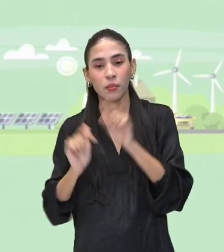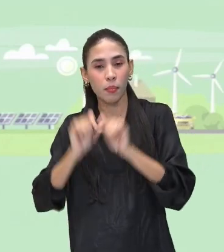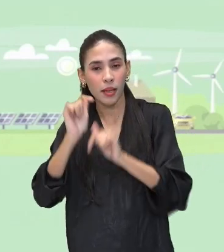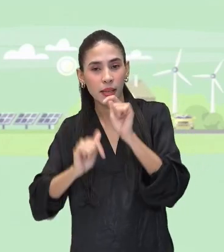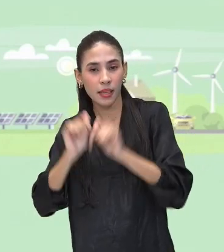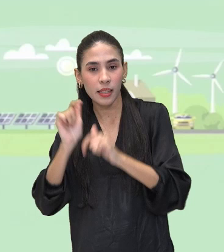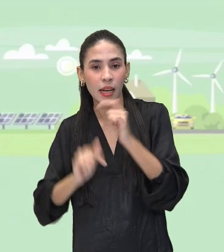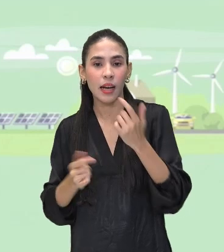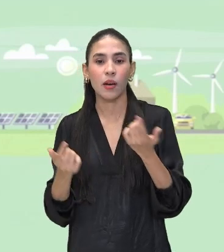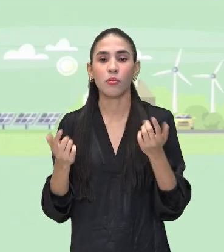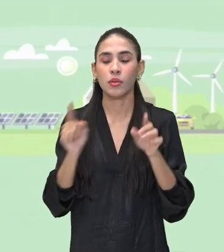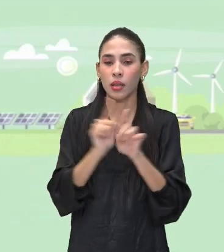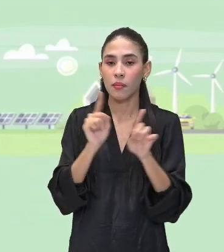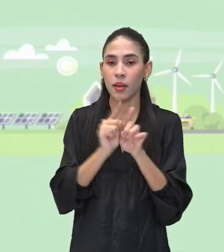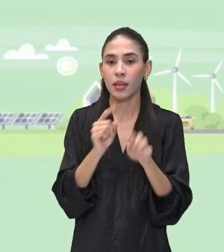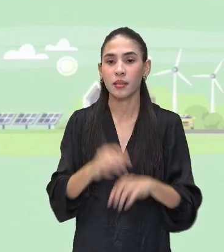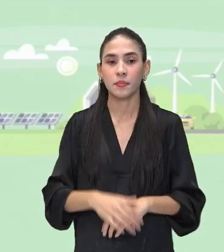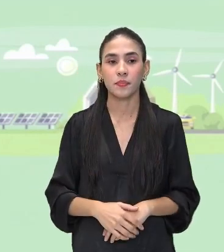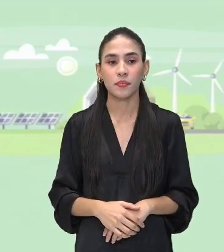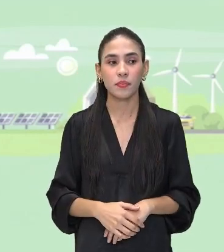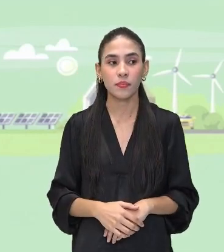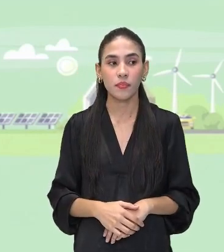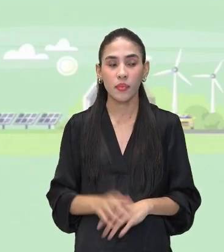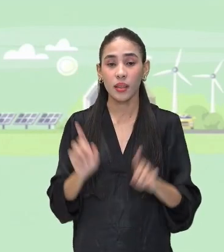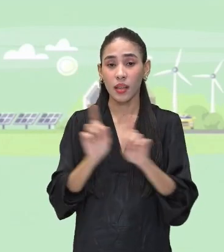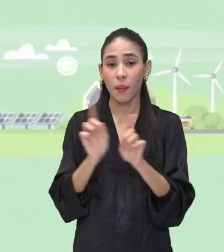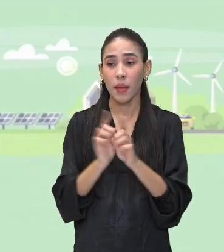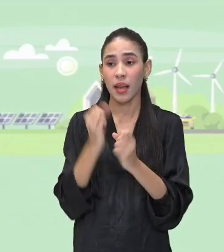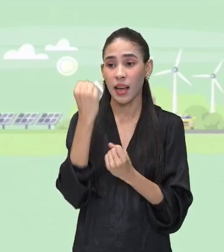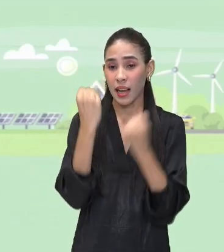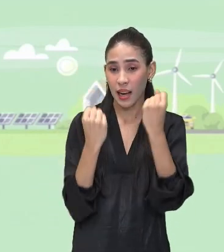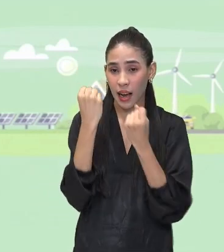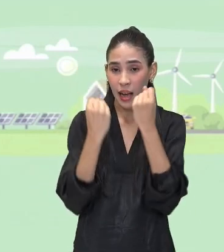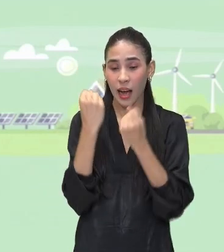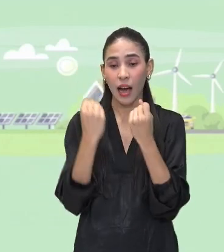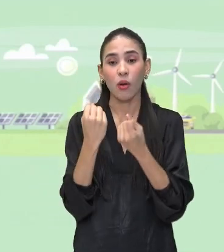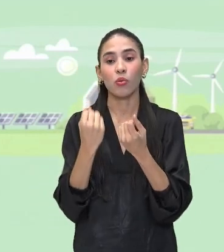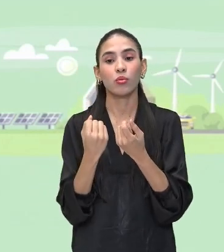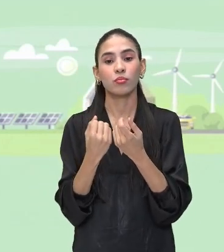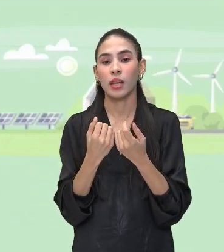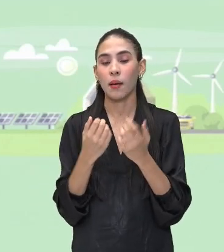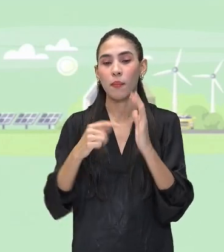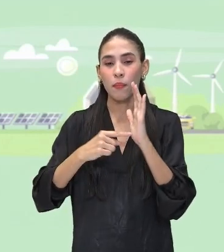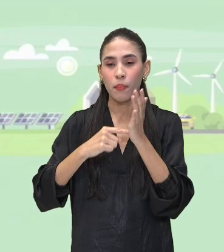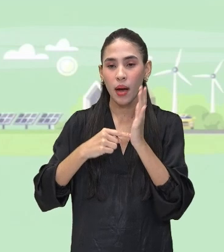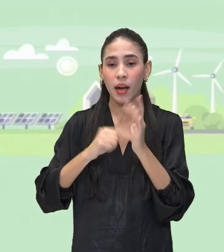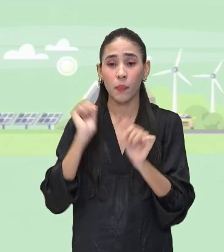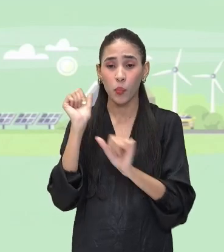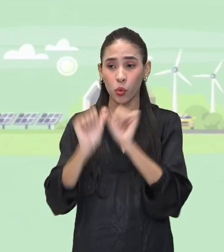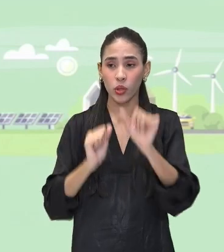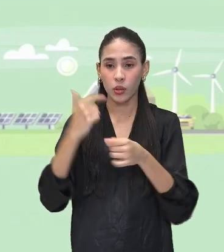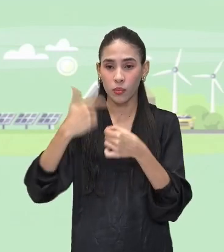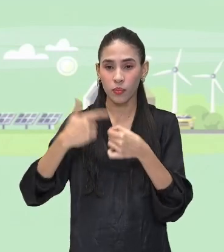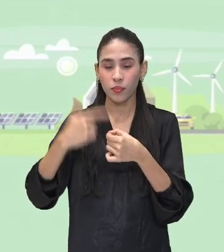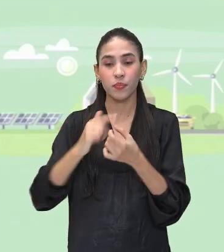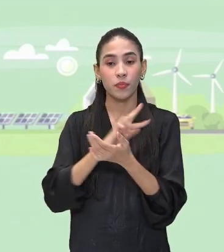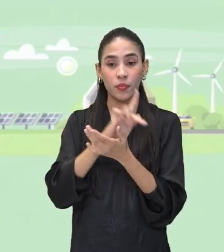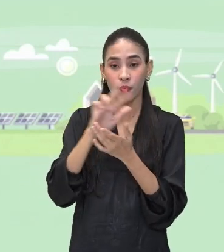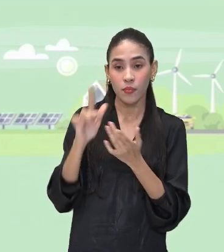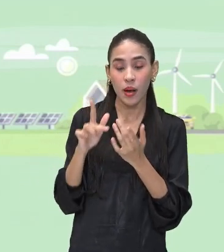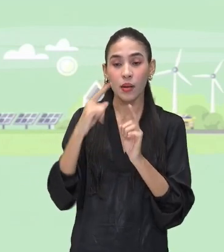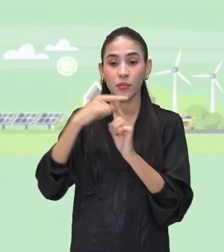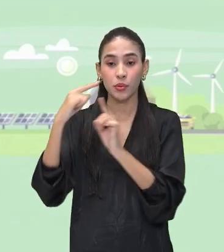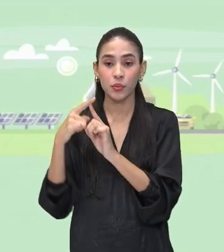nível energético, carros elétricos em vez de diesel, tá? Então, são diversas formas aí que